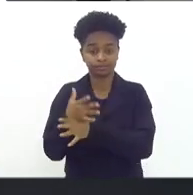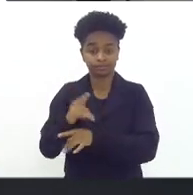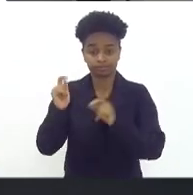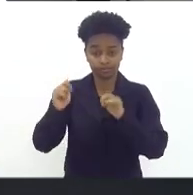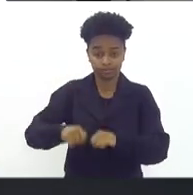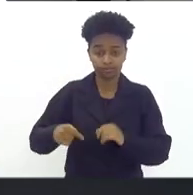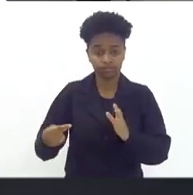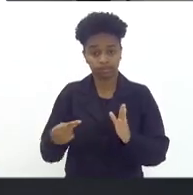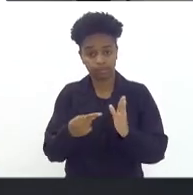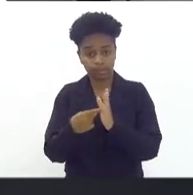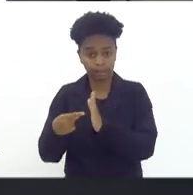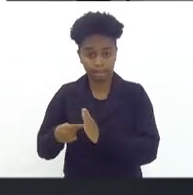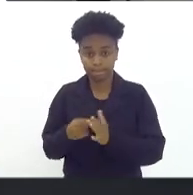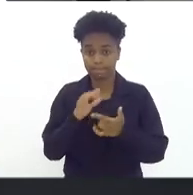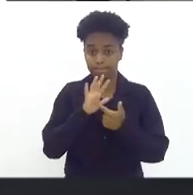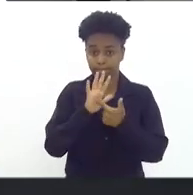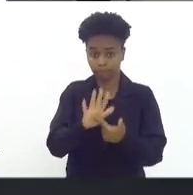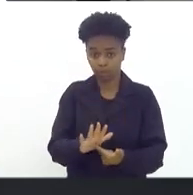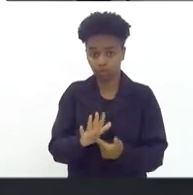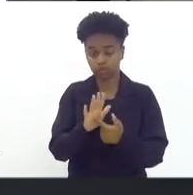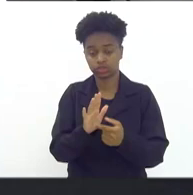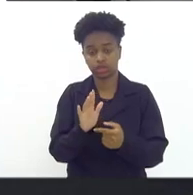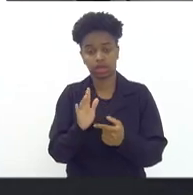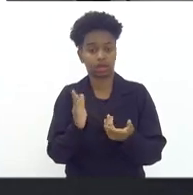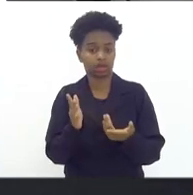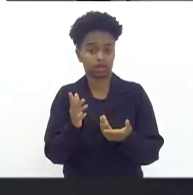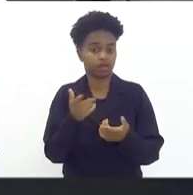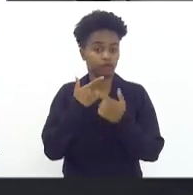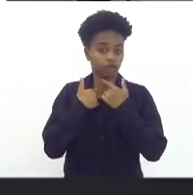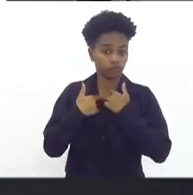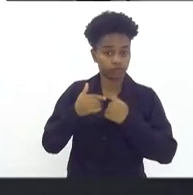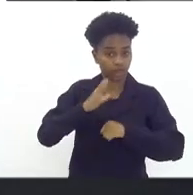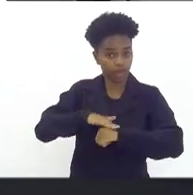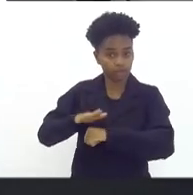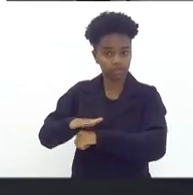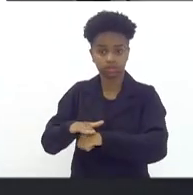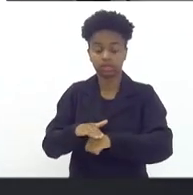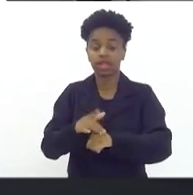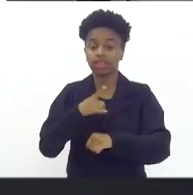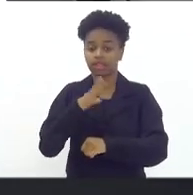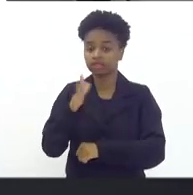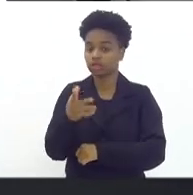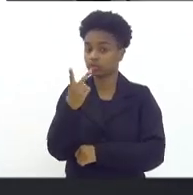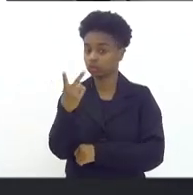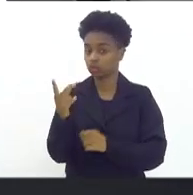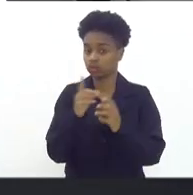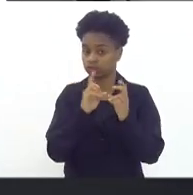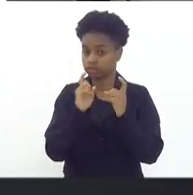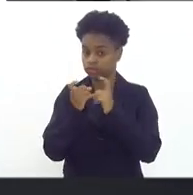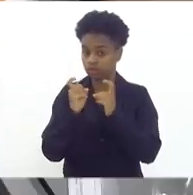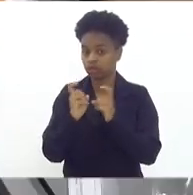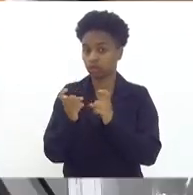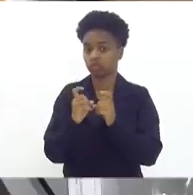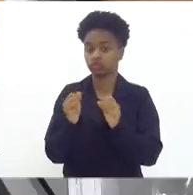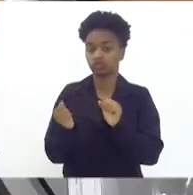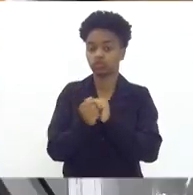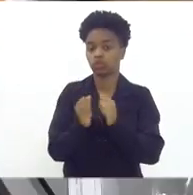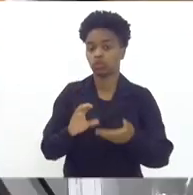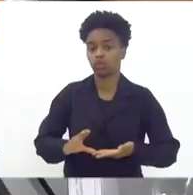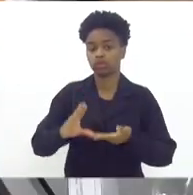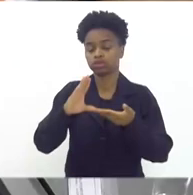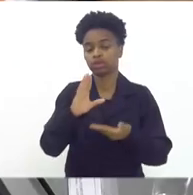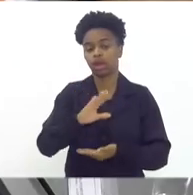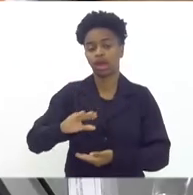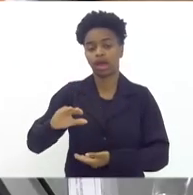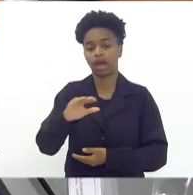manifestarem e apresentar os seus pleitos poderem se manifestar nós já fizemos duas reuniões com titulares nessa área